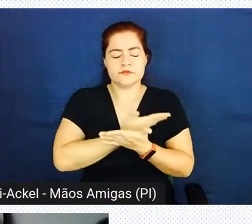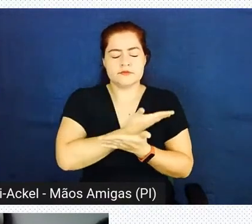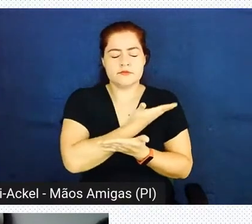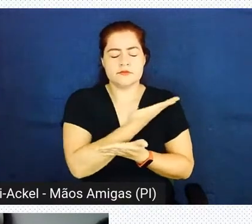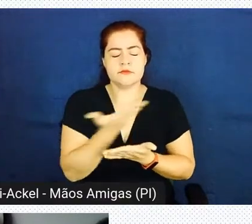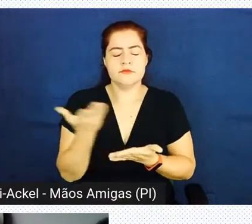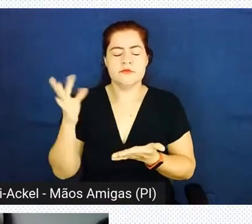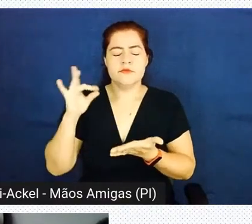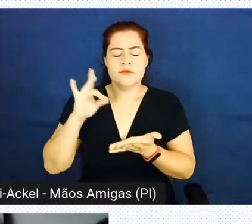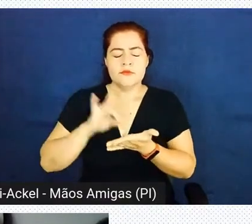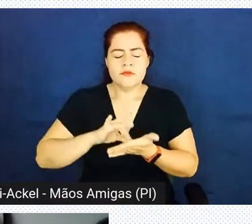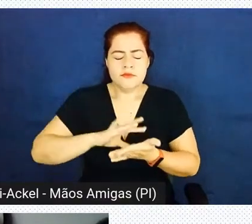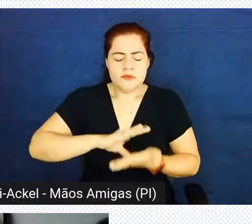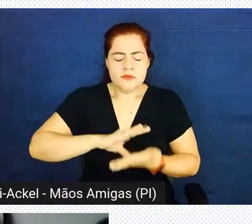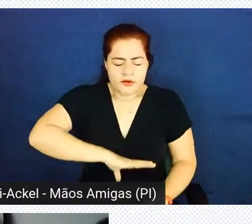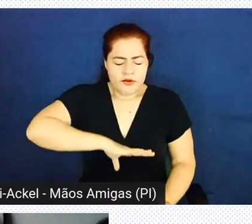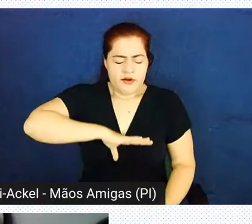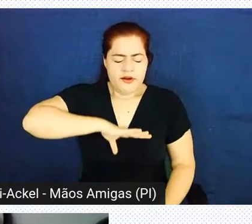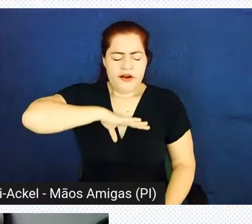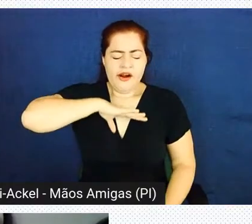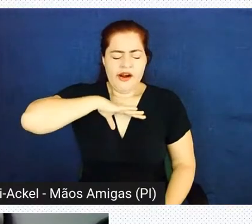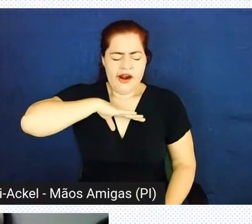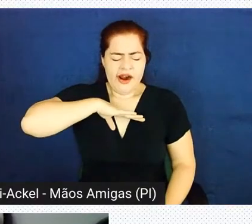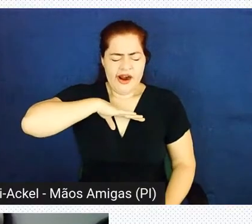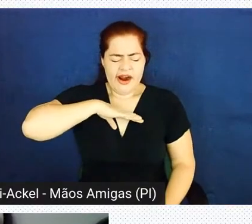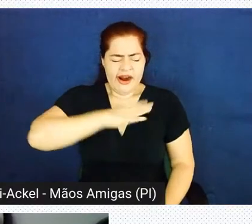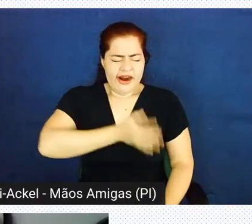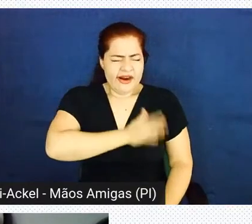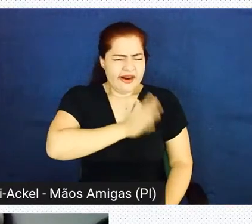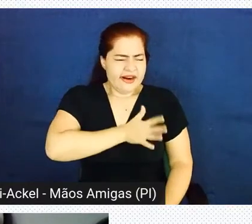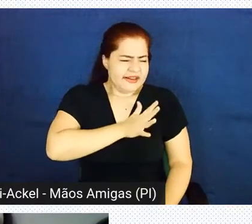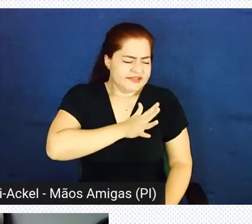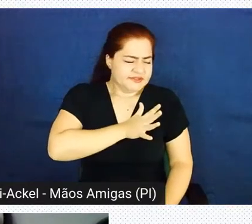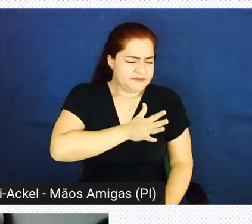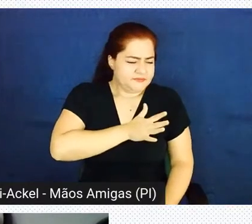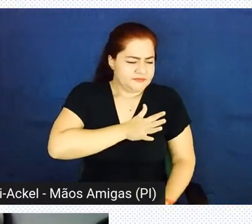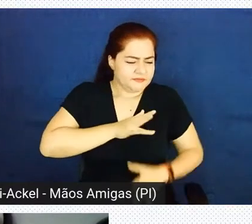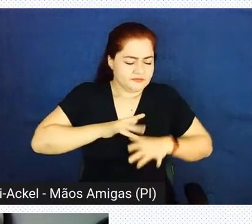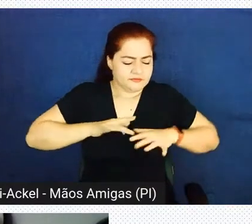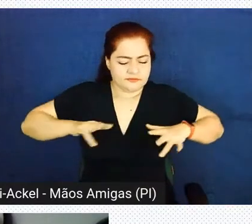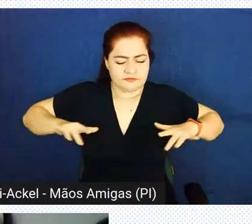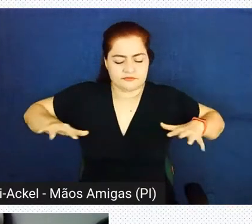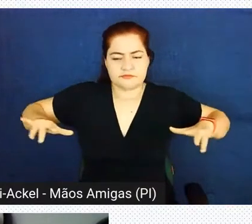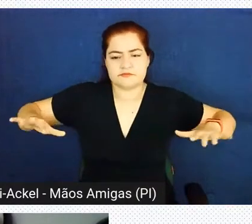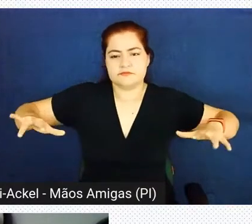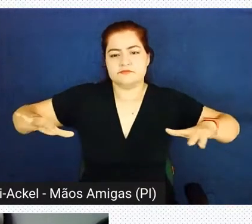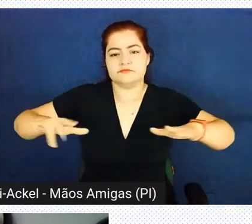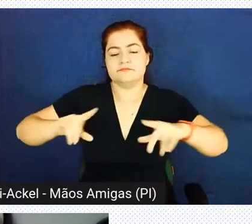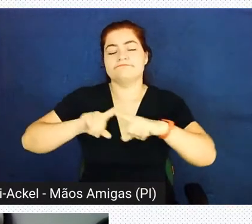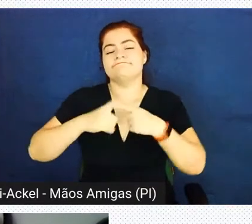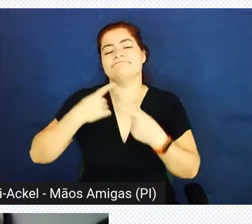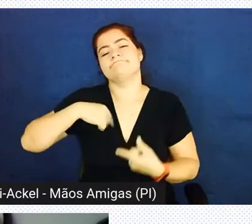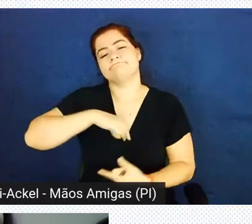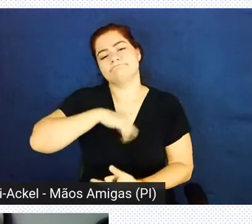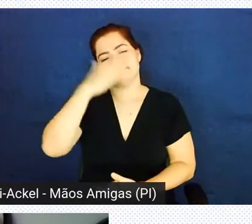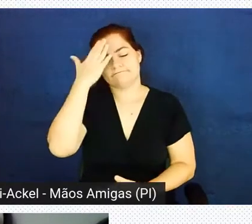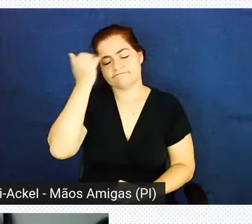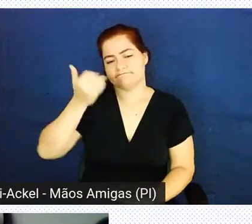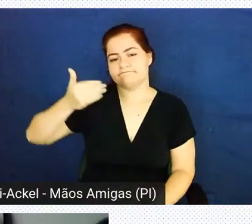e impregnando aqueles corações que também se sentiam assim, encorajados, Mas a gente sabe que naquela